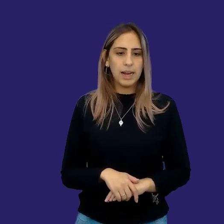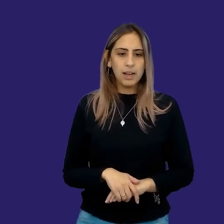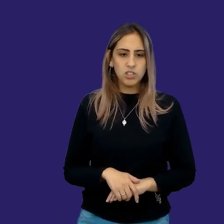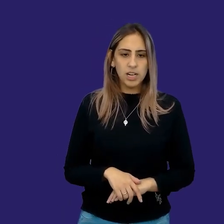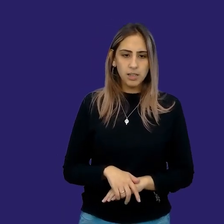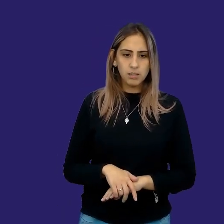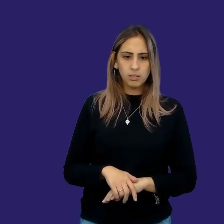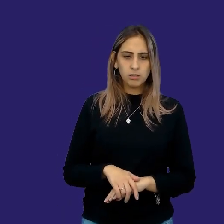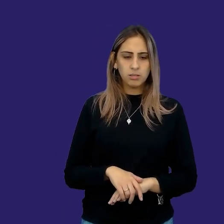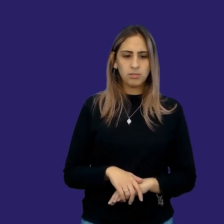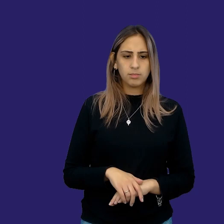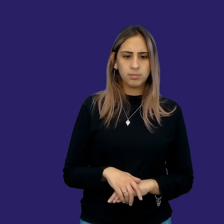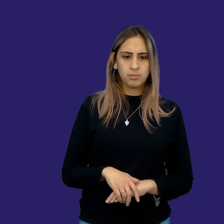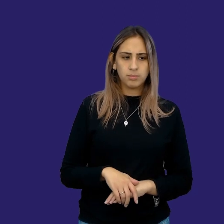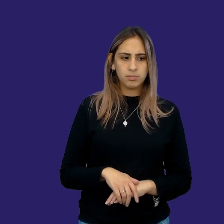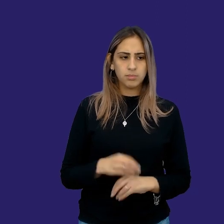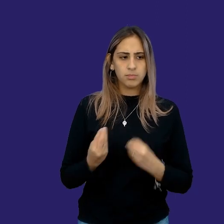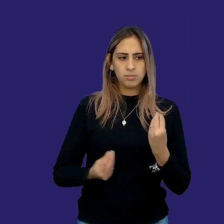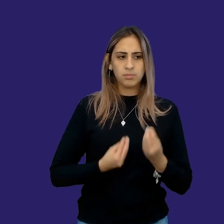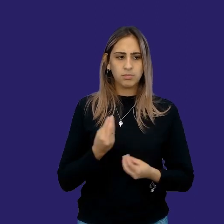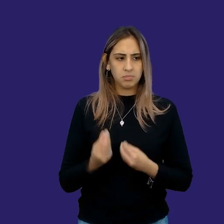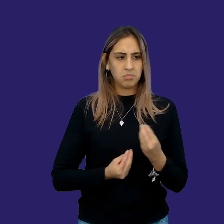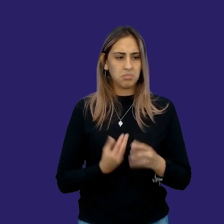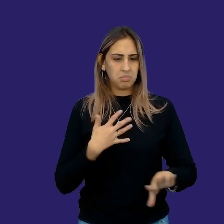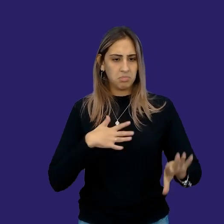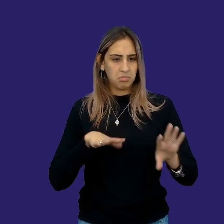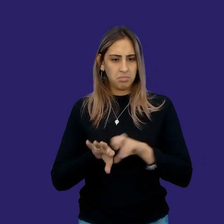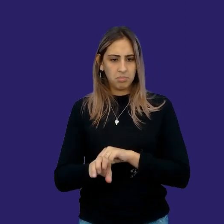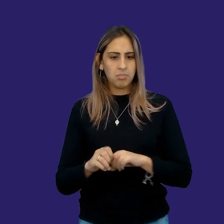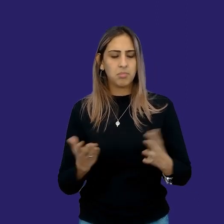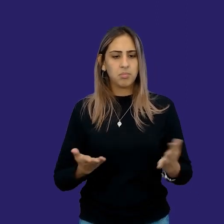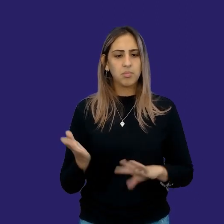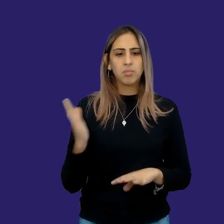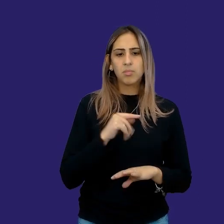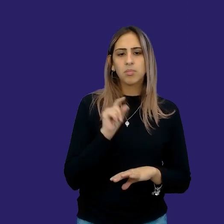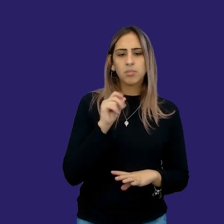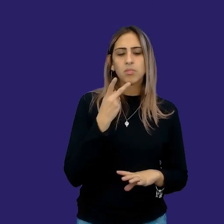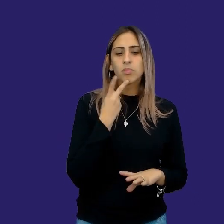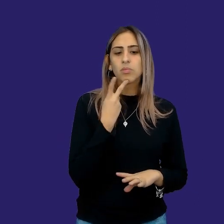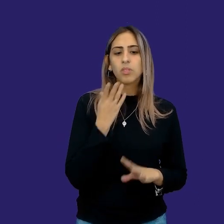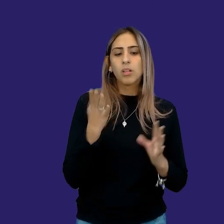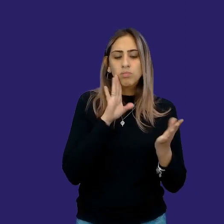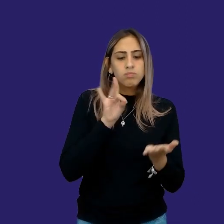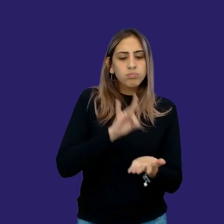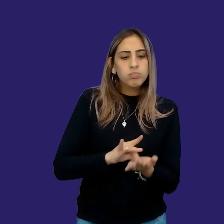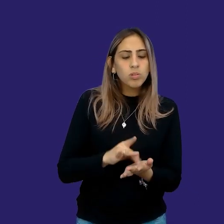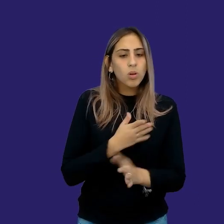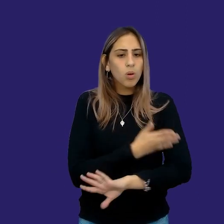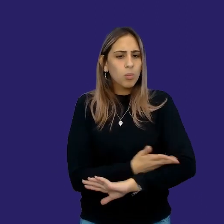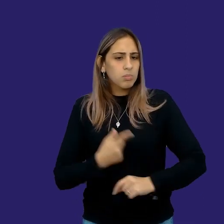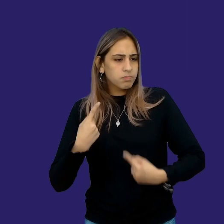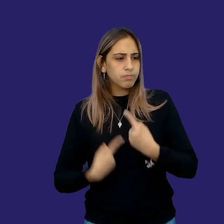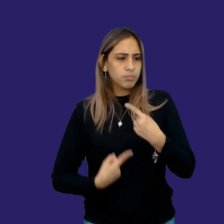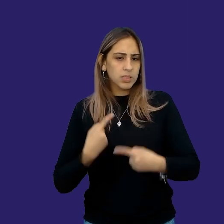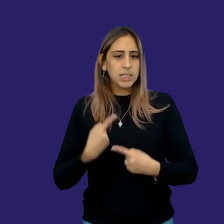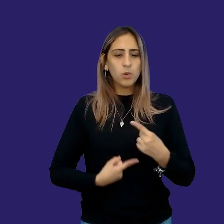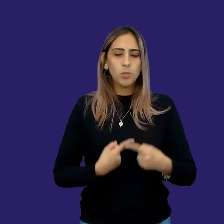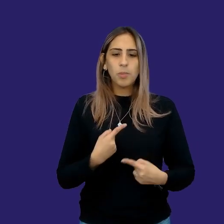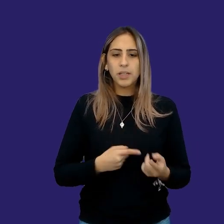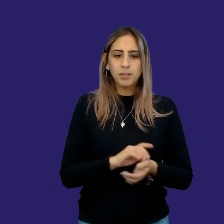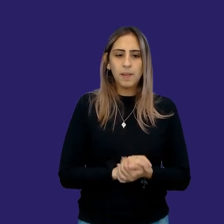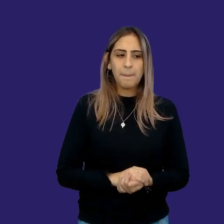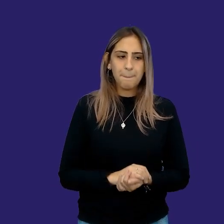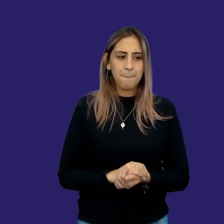Bom, conversei bastante sobre como que vai ser as nossas formações, mas vamos agora, então, de fato, começar as discussões sobre o